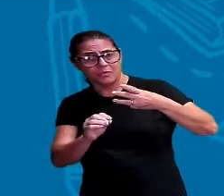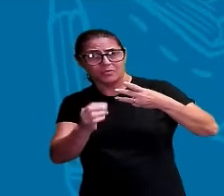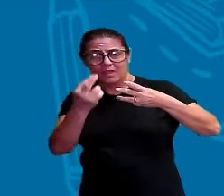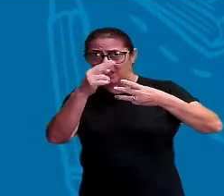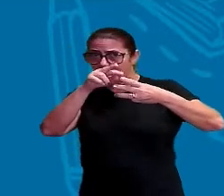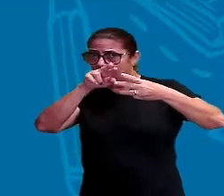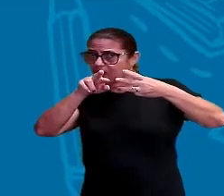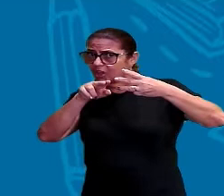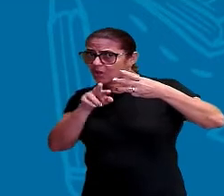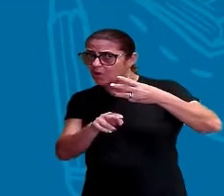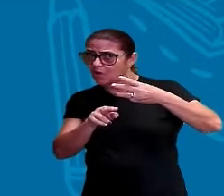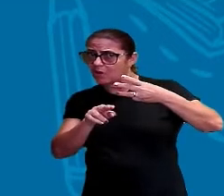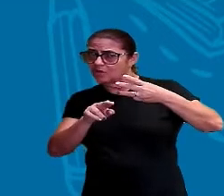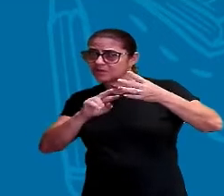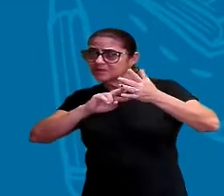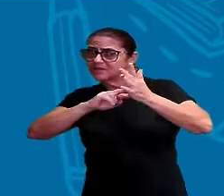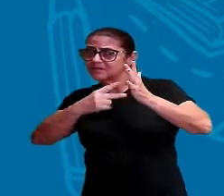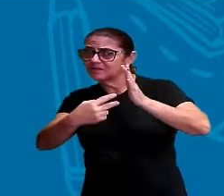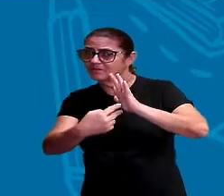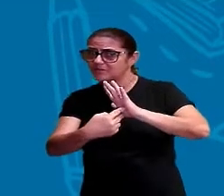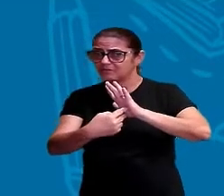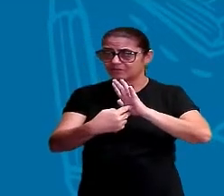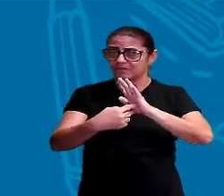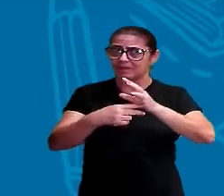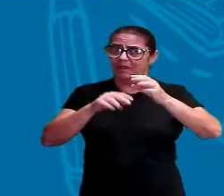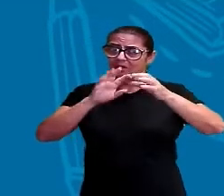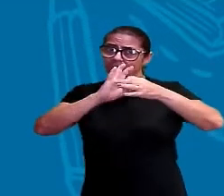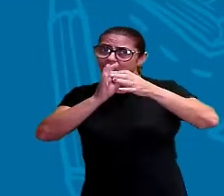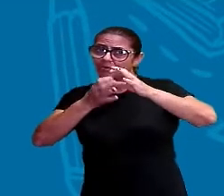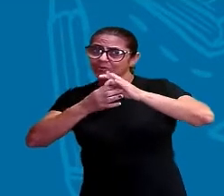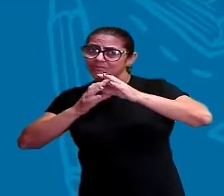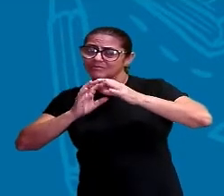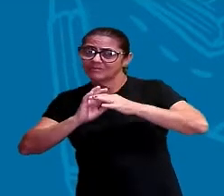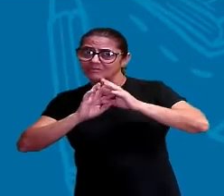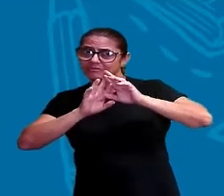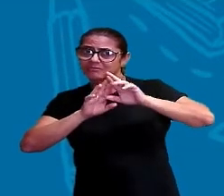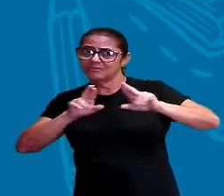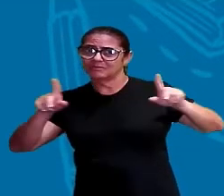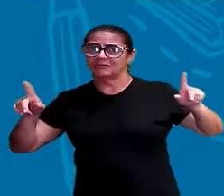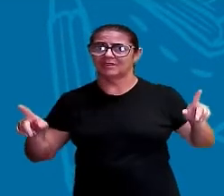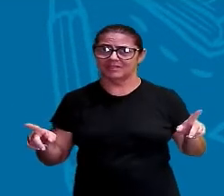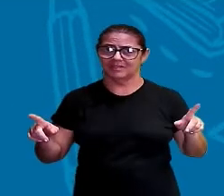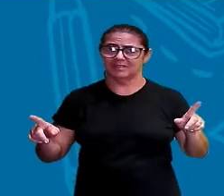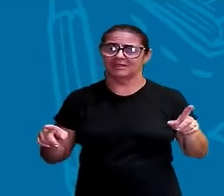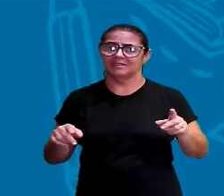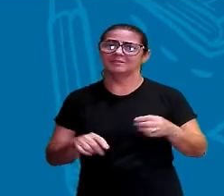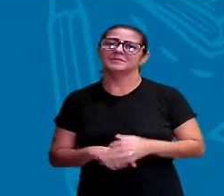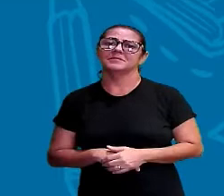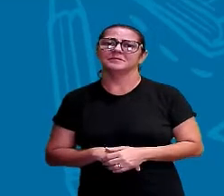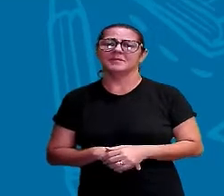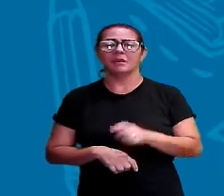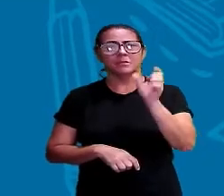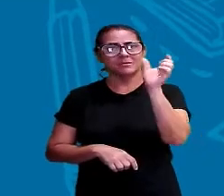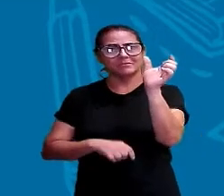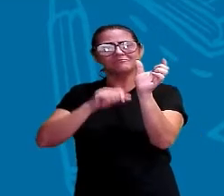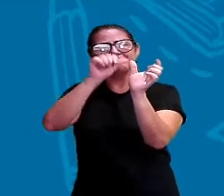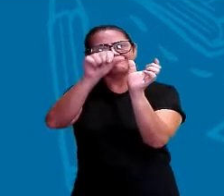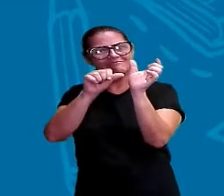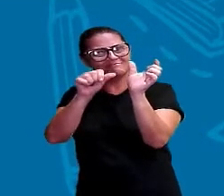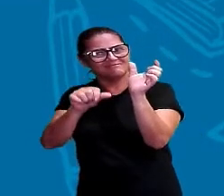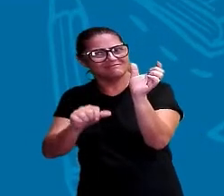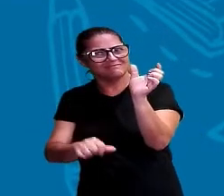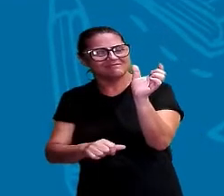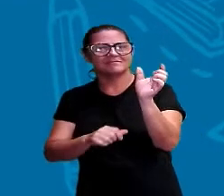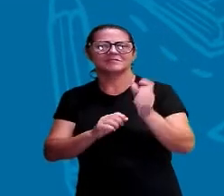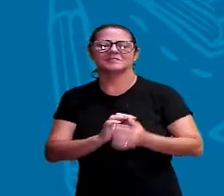ele pode ter o sentido de comer, se tiver acompanhado do contexto aí relativo a comidas. Certinho? Outro verbo que eu tenho para